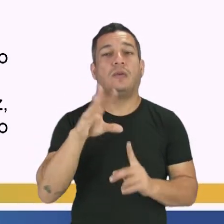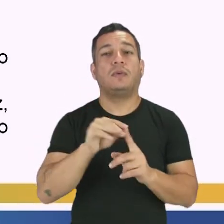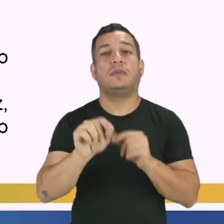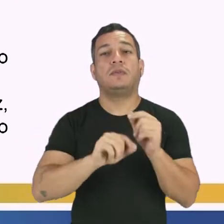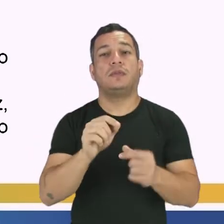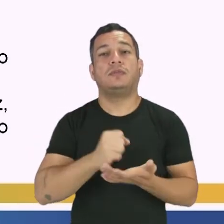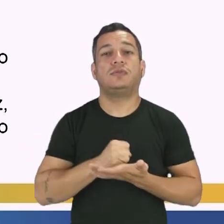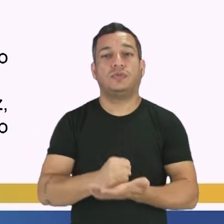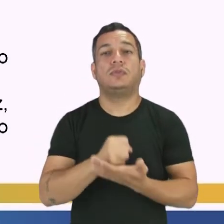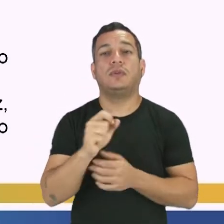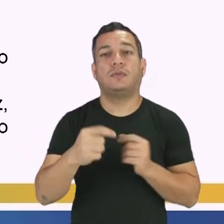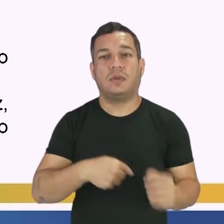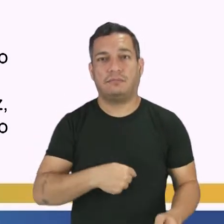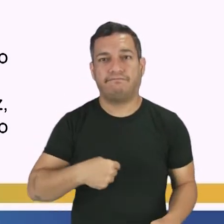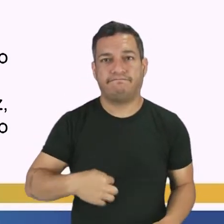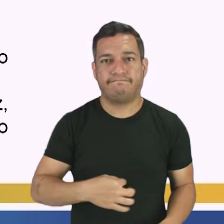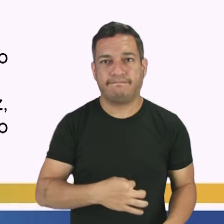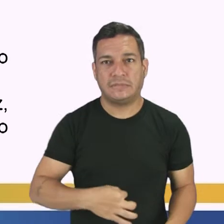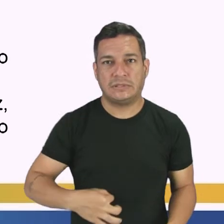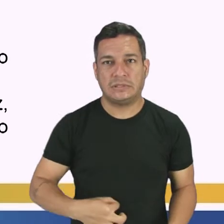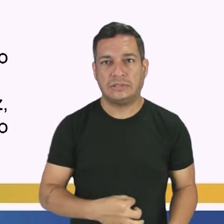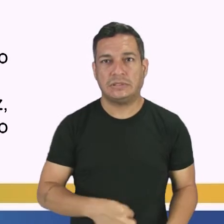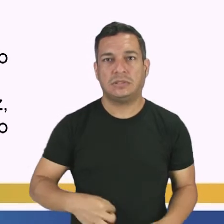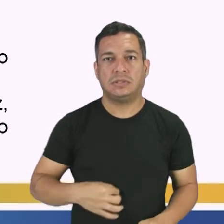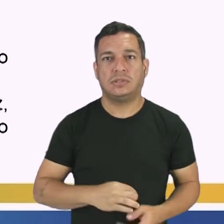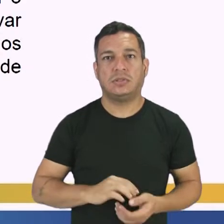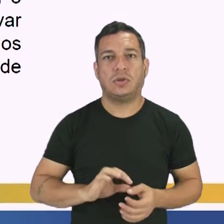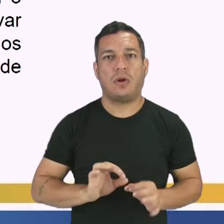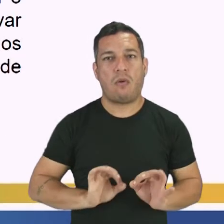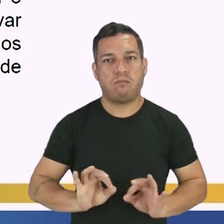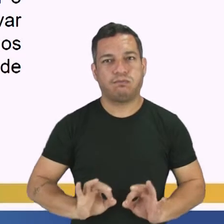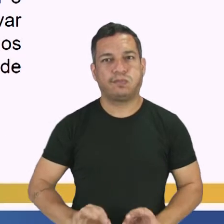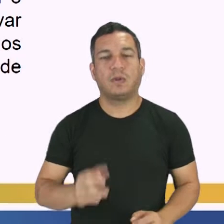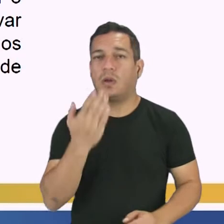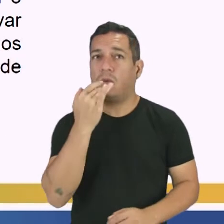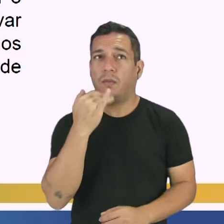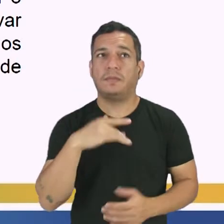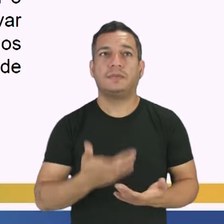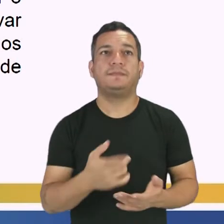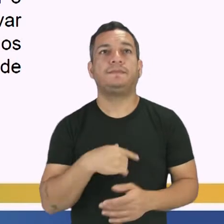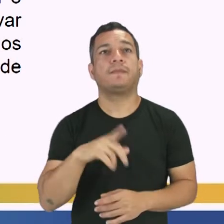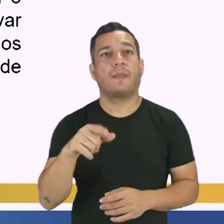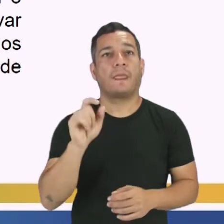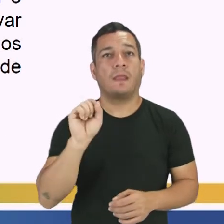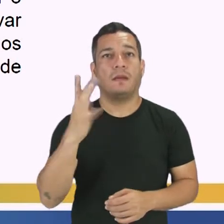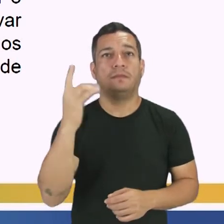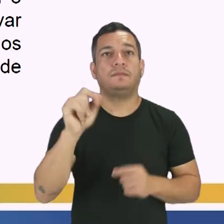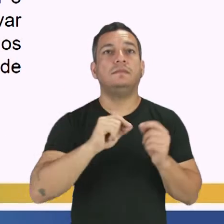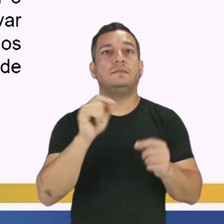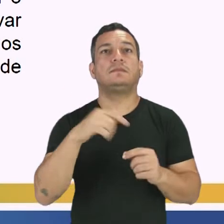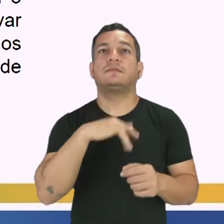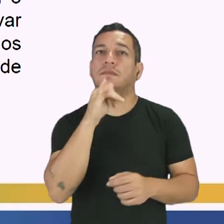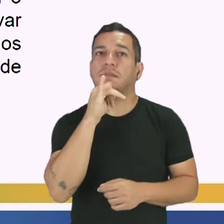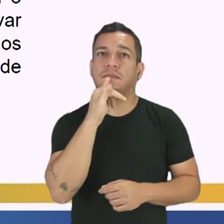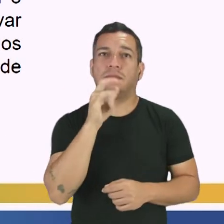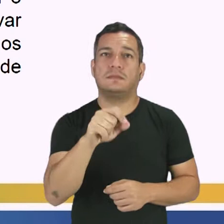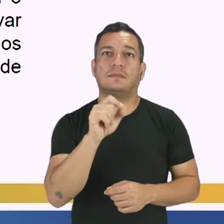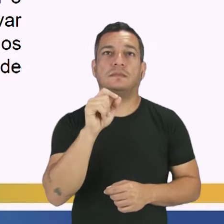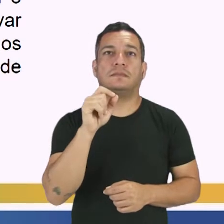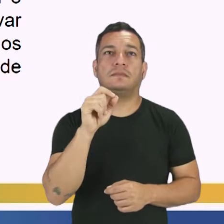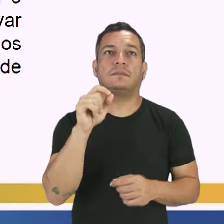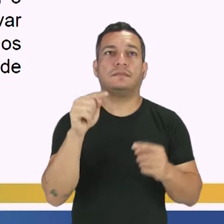função de ajudar o aparelho digestivo a decompor a comida ingerida. Essa reação é um exemplo do